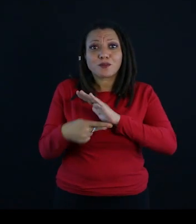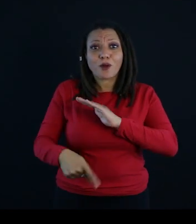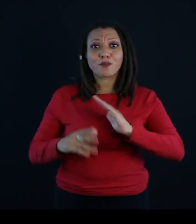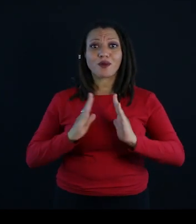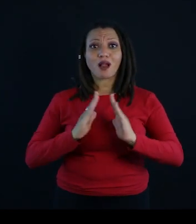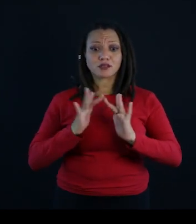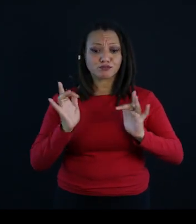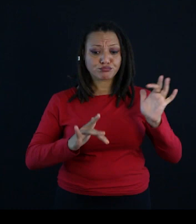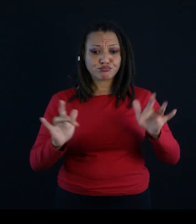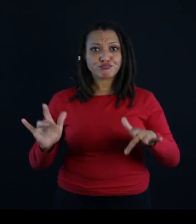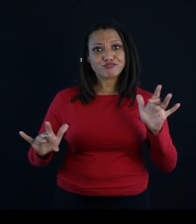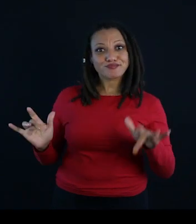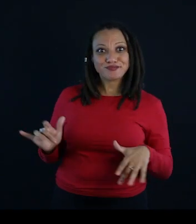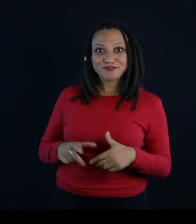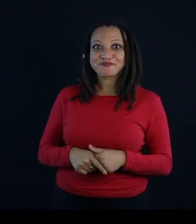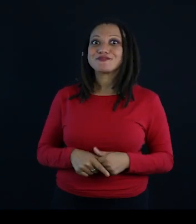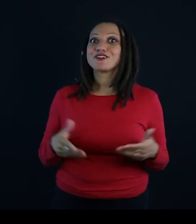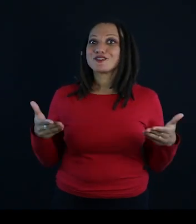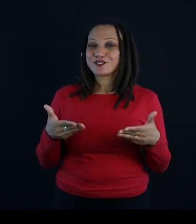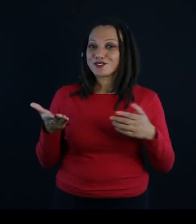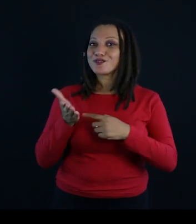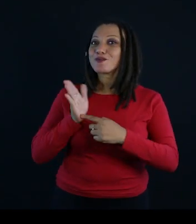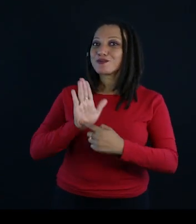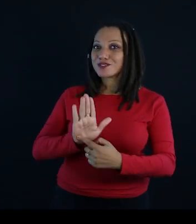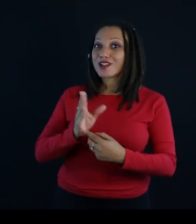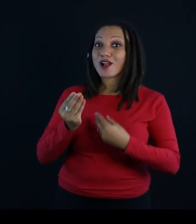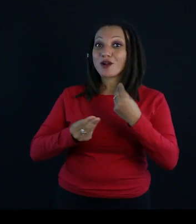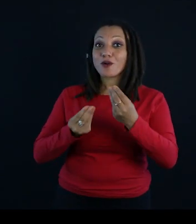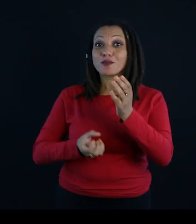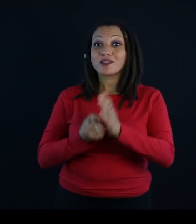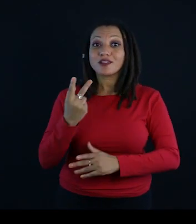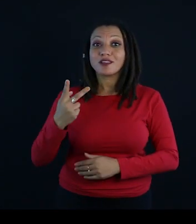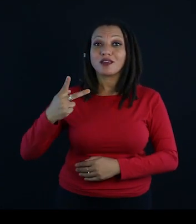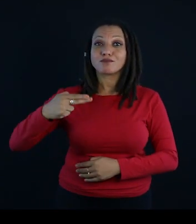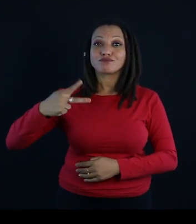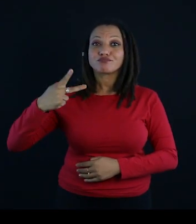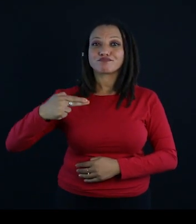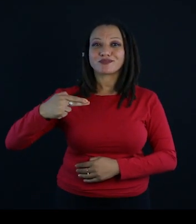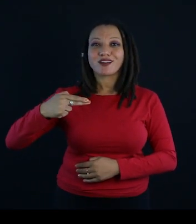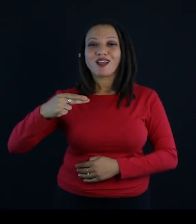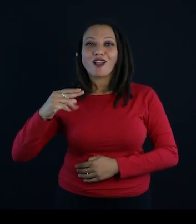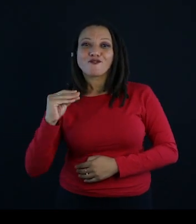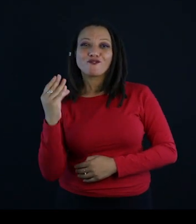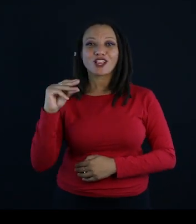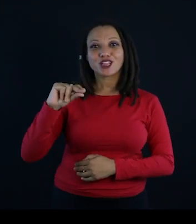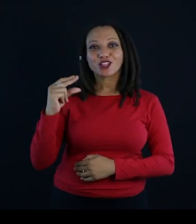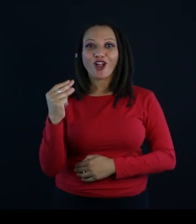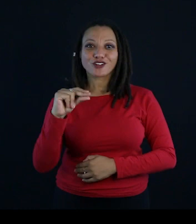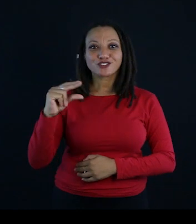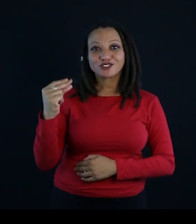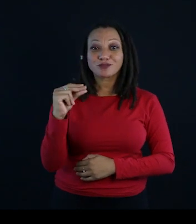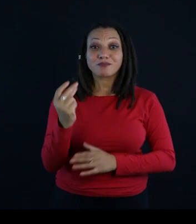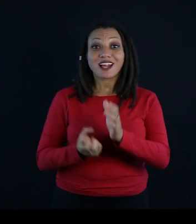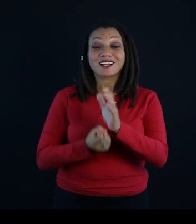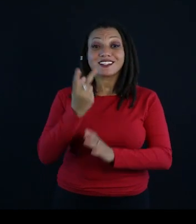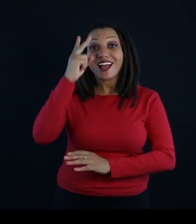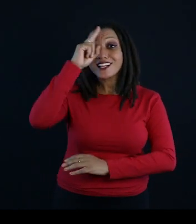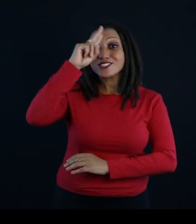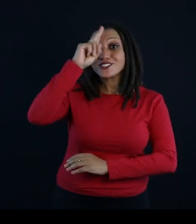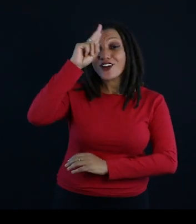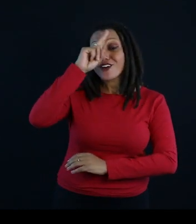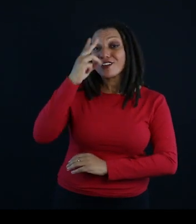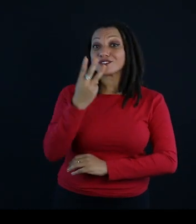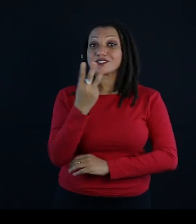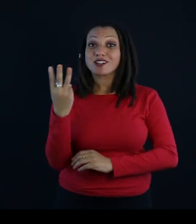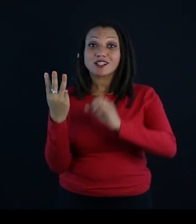em casa. Hoje eu vou mostrar para vocês como é que faz esses fantoches, esses bonequinhos aqui para contar a história dos três porquinhos e